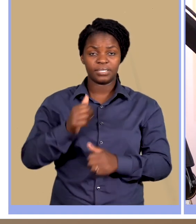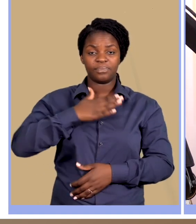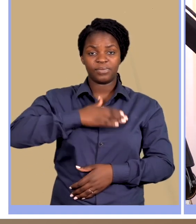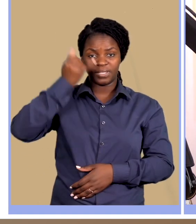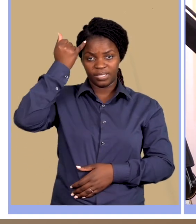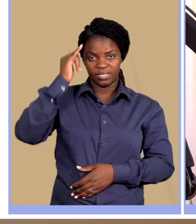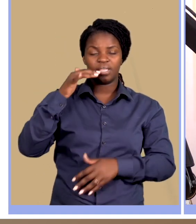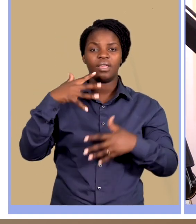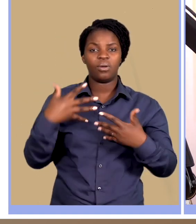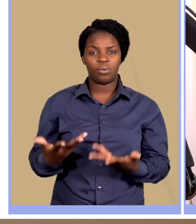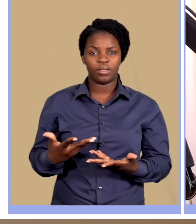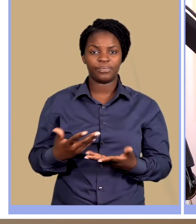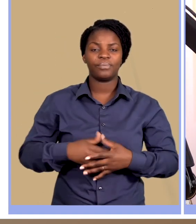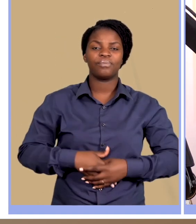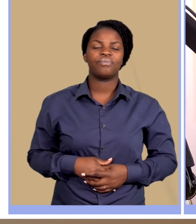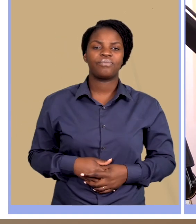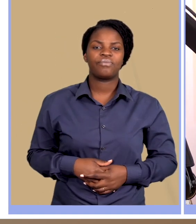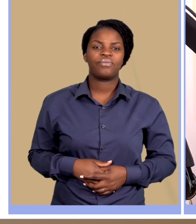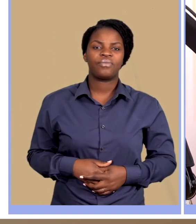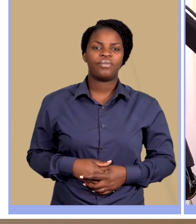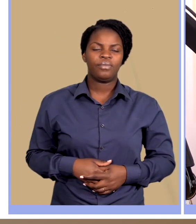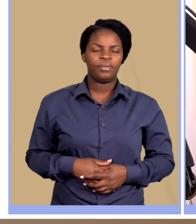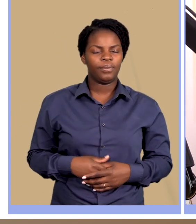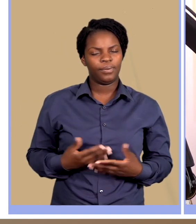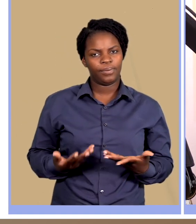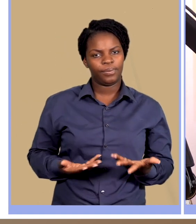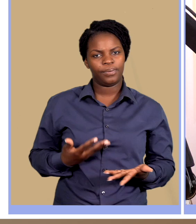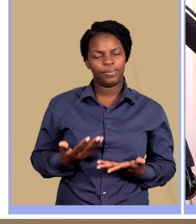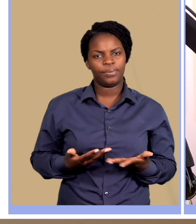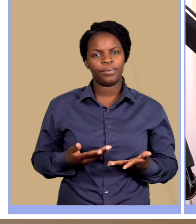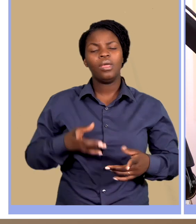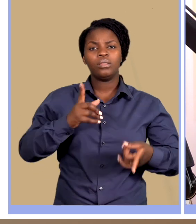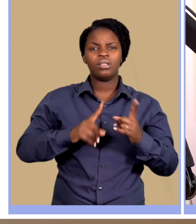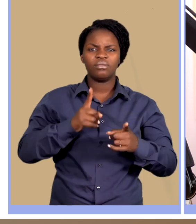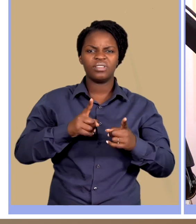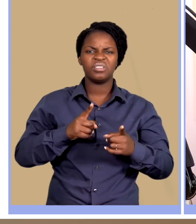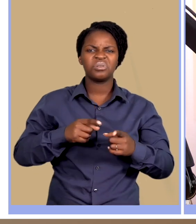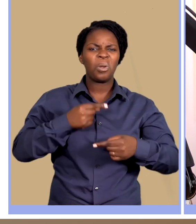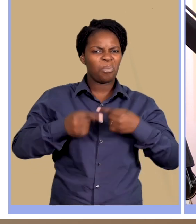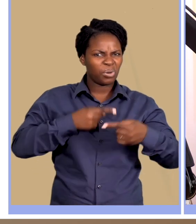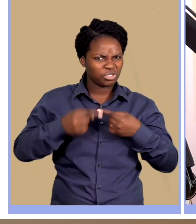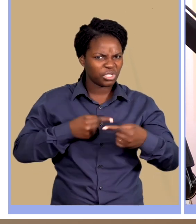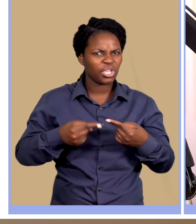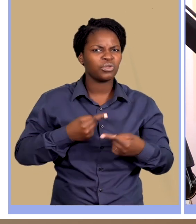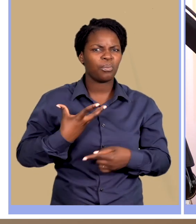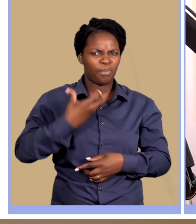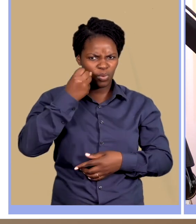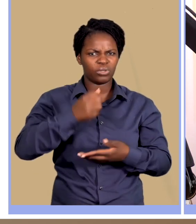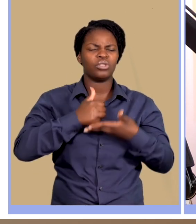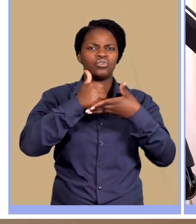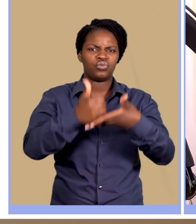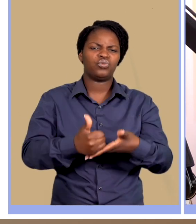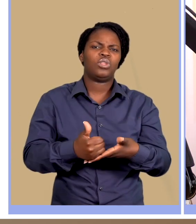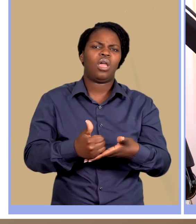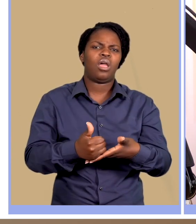dimensão intervencionista de um projeto. Por que não pensar num projeto sobre o ABC das leis, um projeto sobre educação,